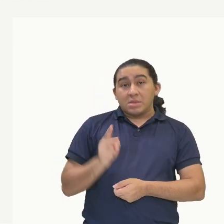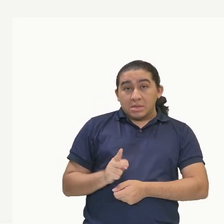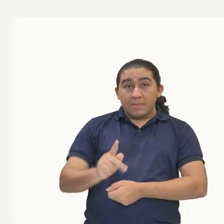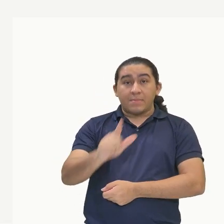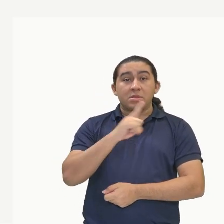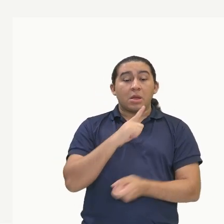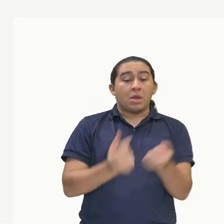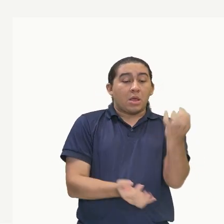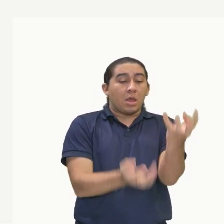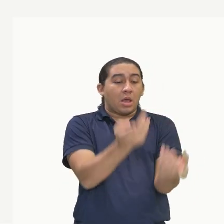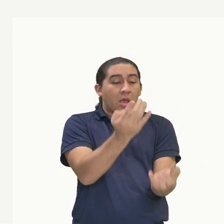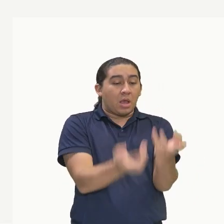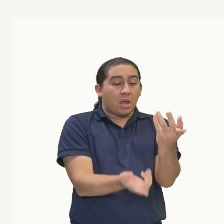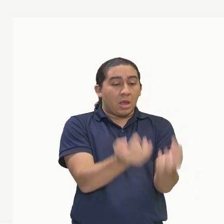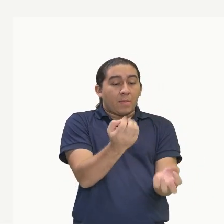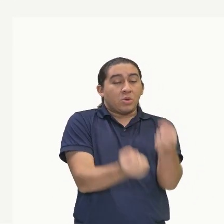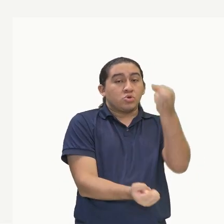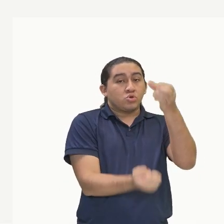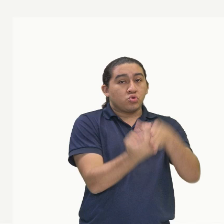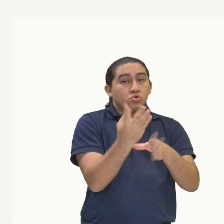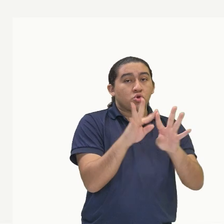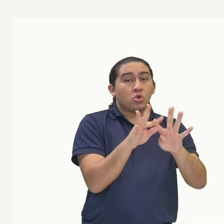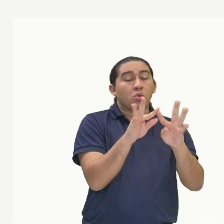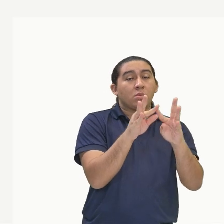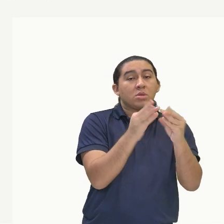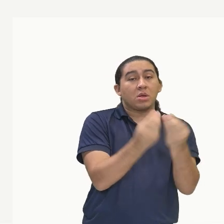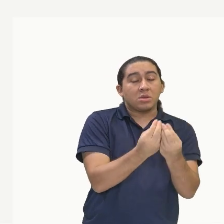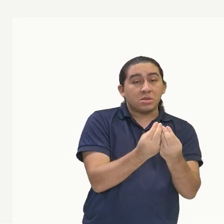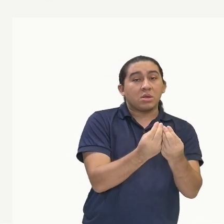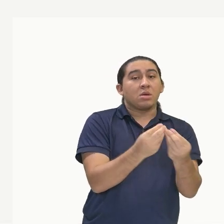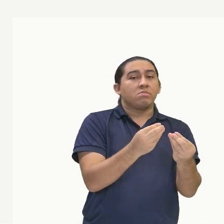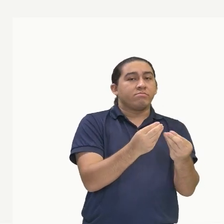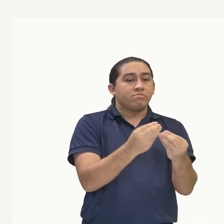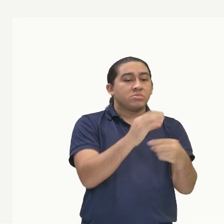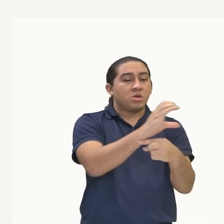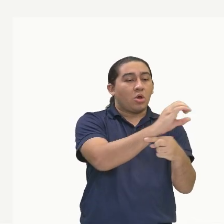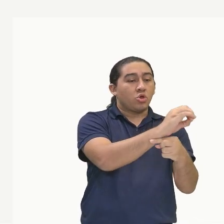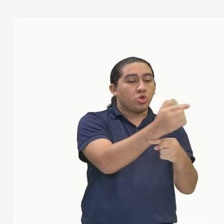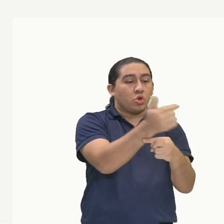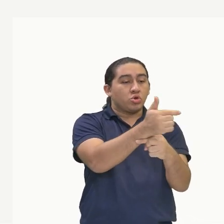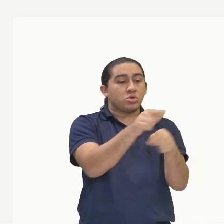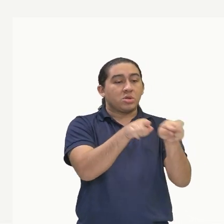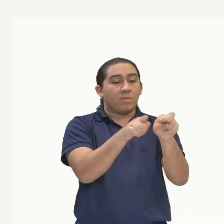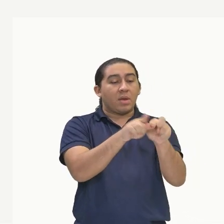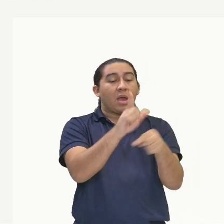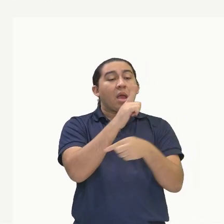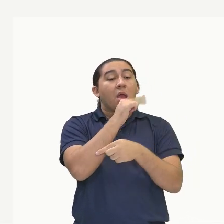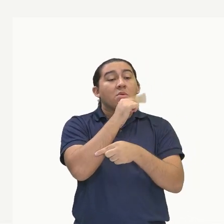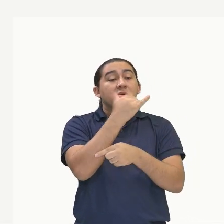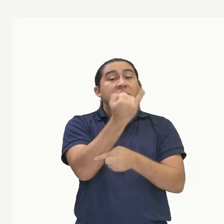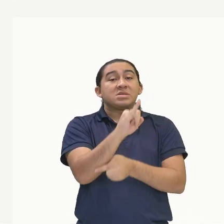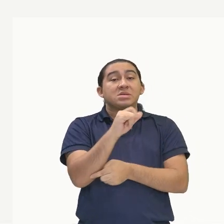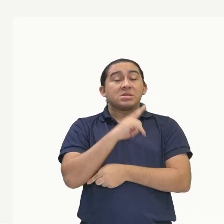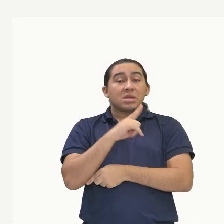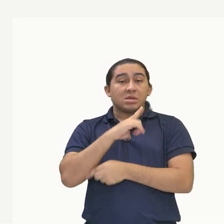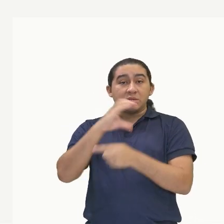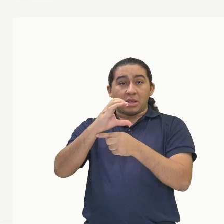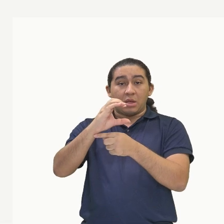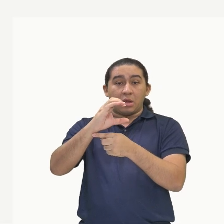formar o CO2 e a água apenas quando eu tiver carbono e